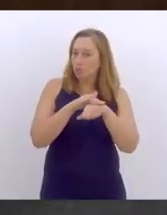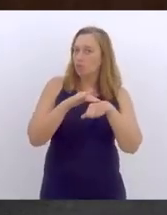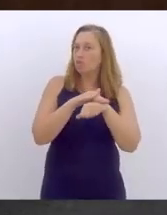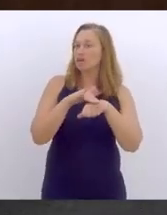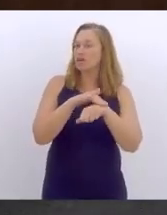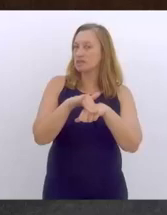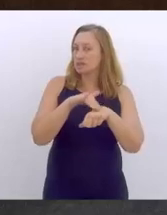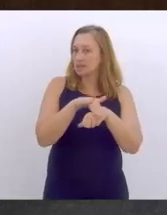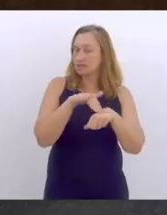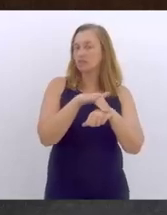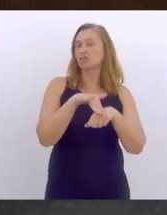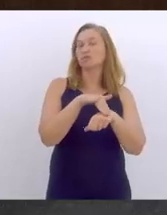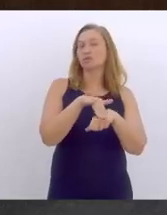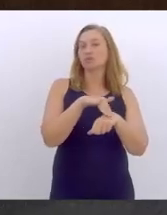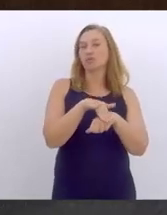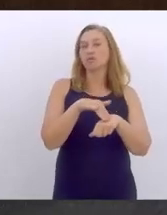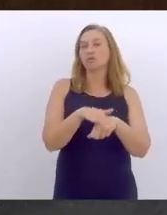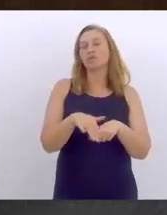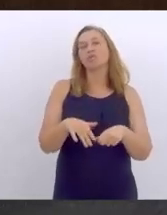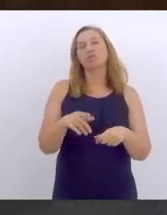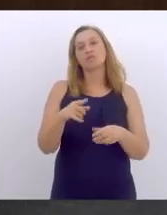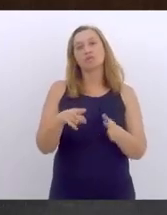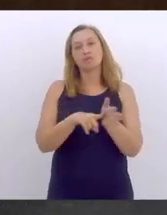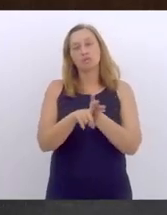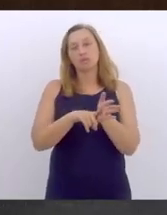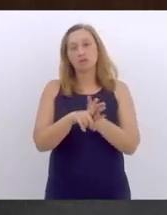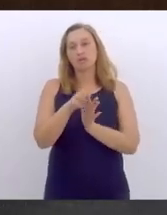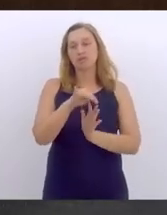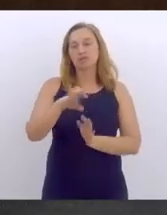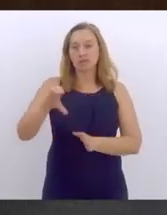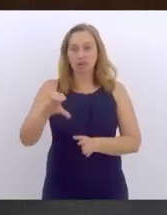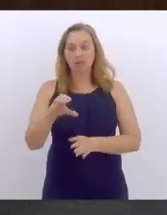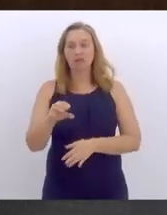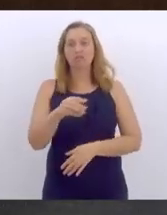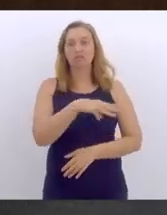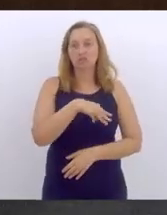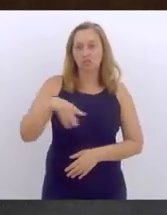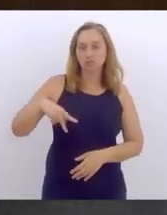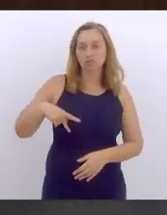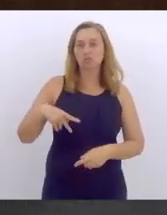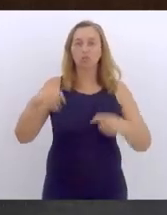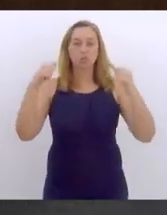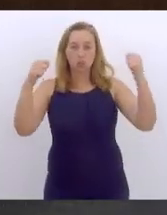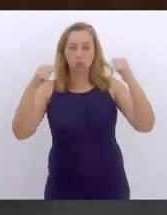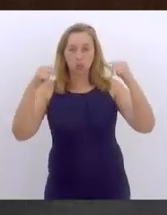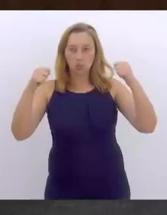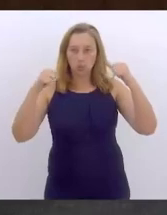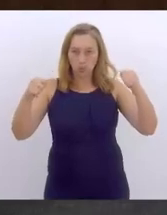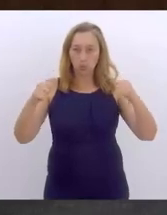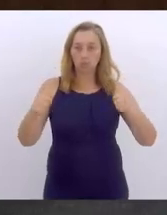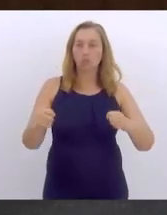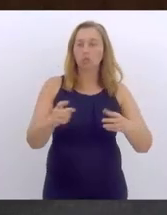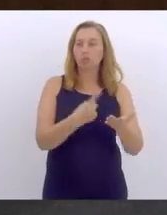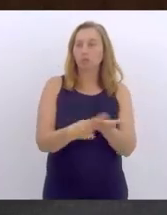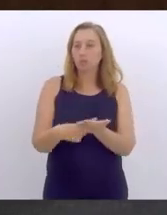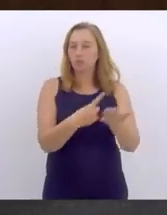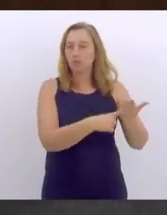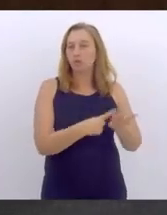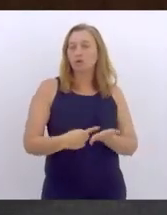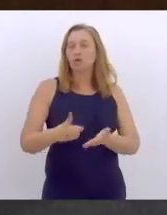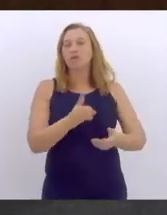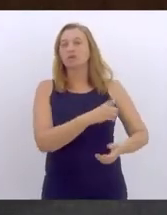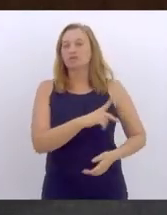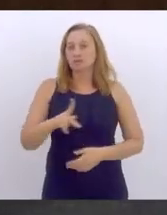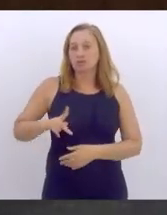revisão do TAC entre o Ministério Público, as torcidas organizadas, a presença da Defensoria,